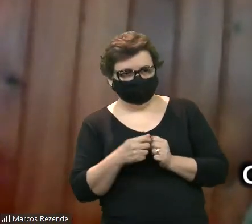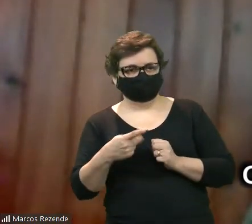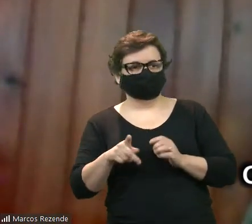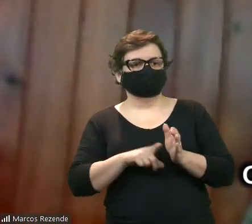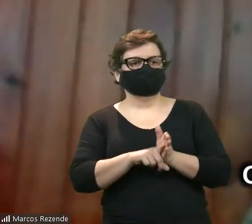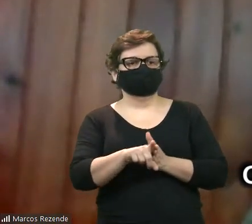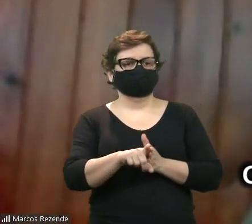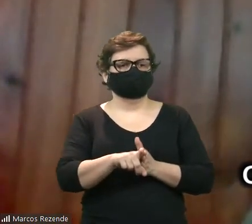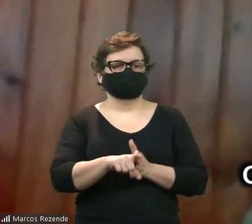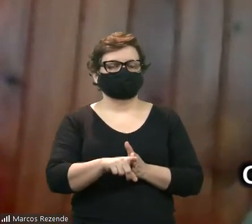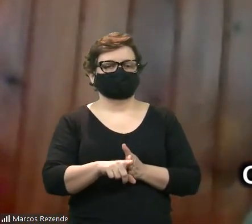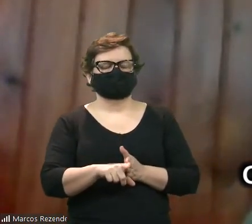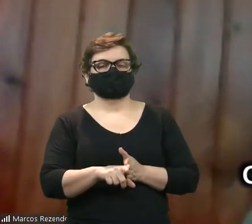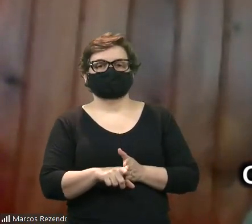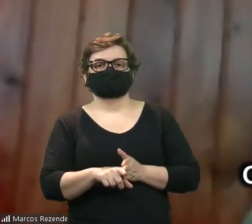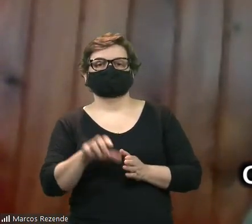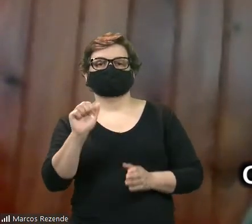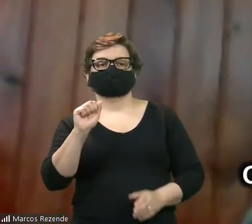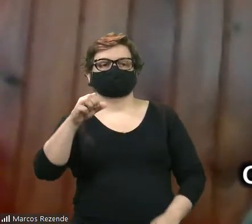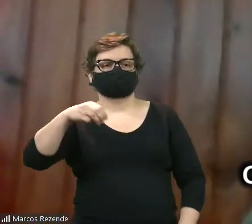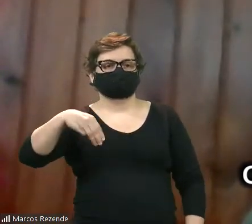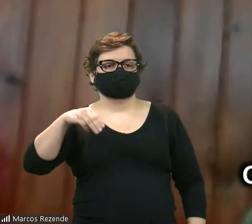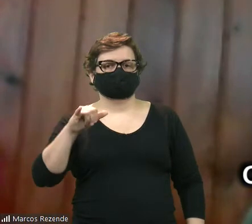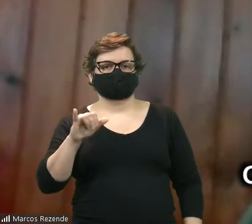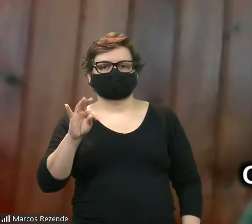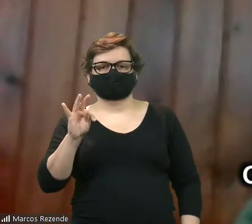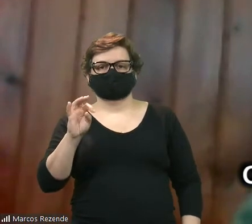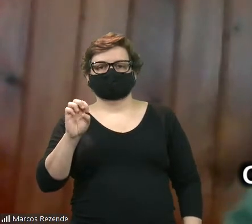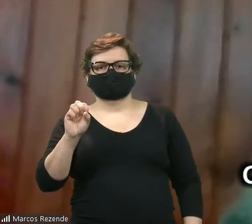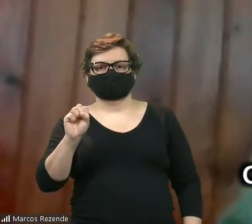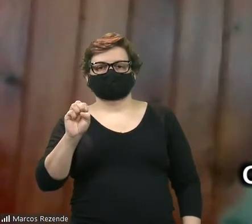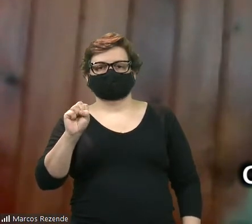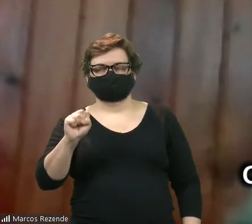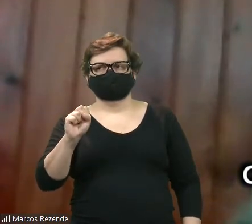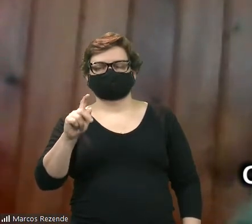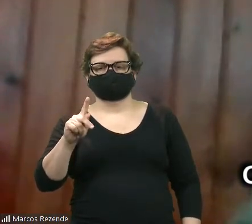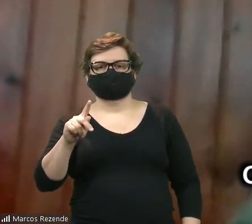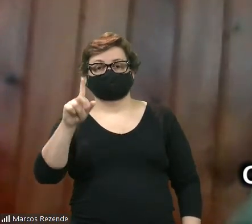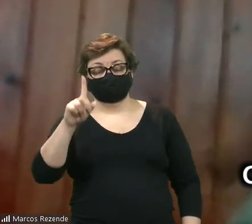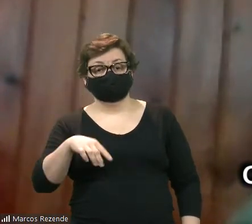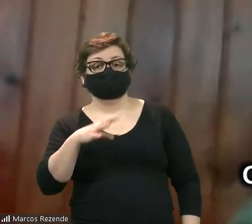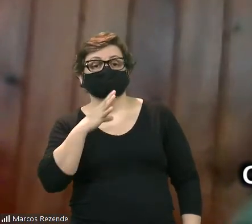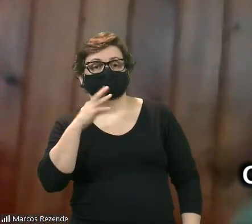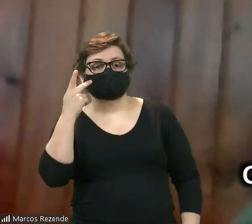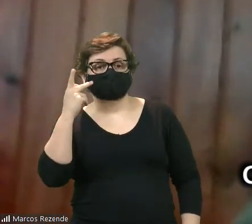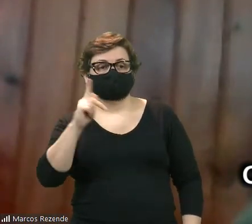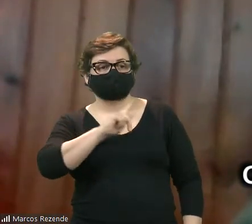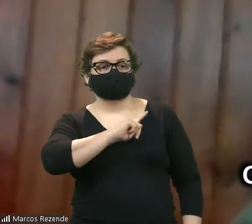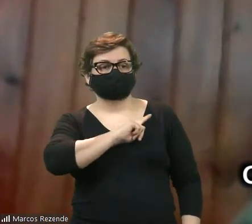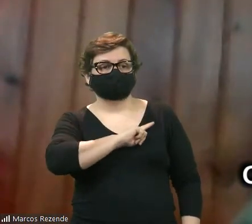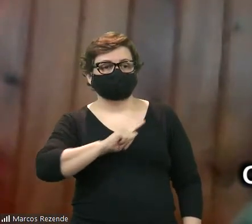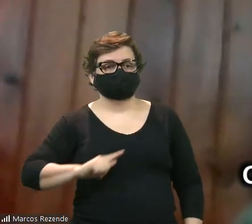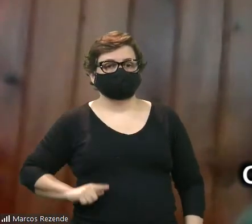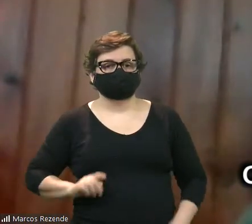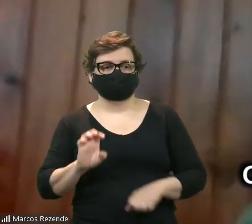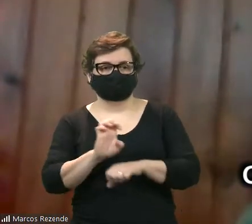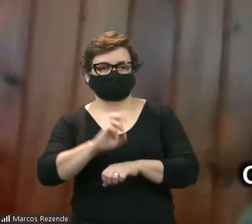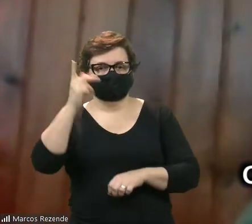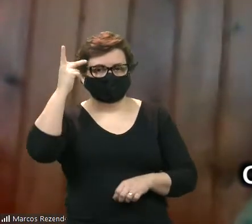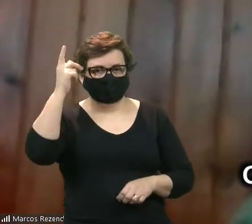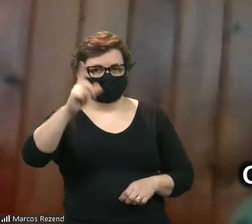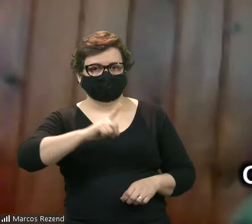questionamento, a AMITESP é reconhecida pelo governo do Estado de São Paulo e possui um corpo